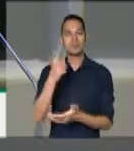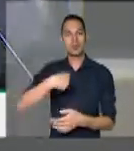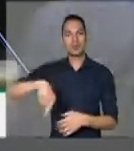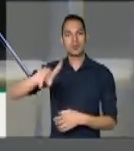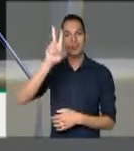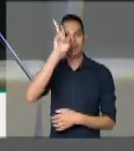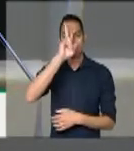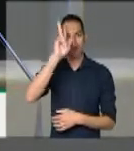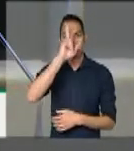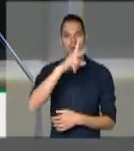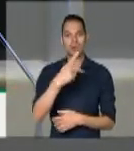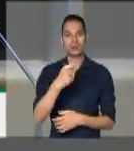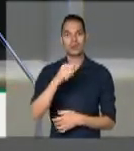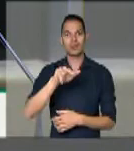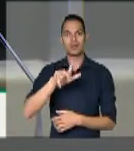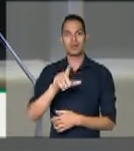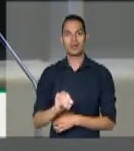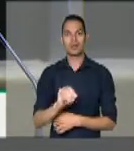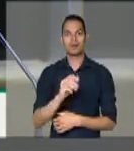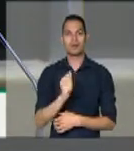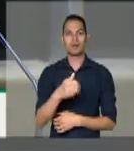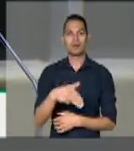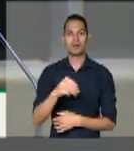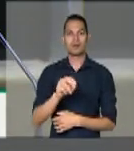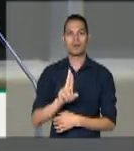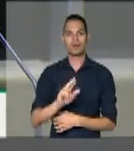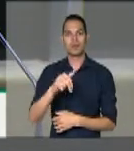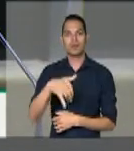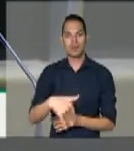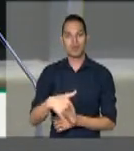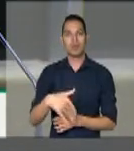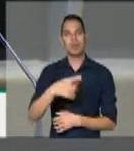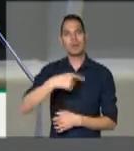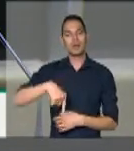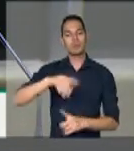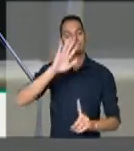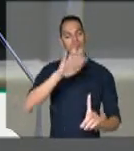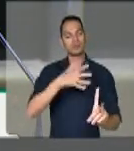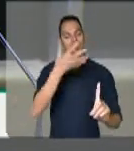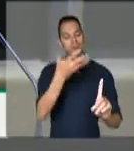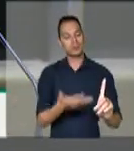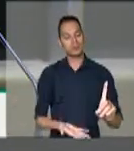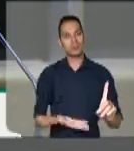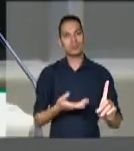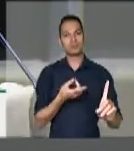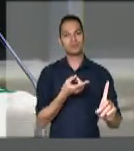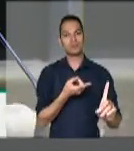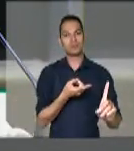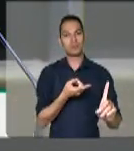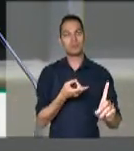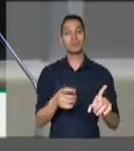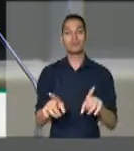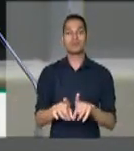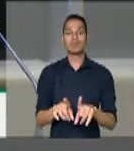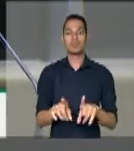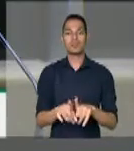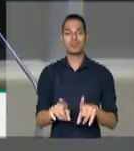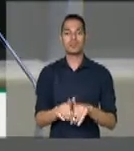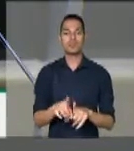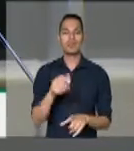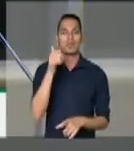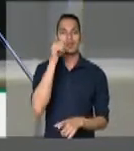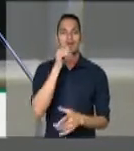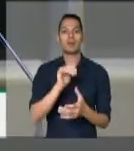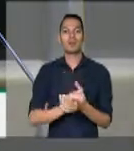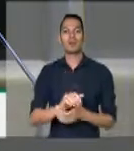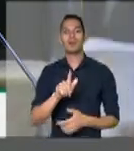Paulo Henrique Amorim, que nós rendemos-lhes as homenagens e deixamos para a Georgia